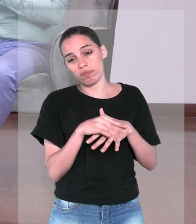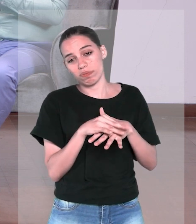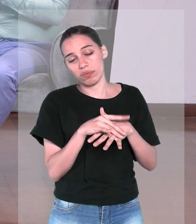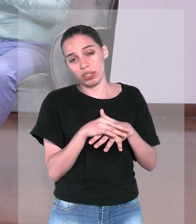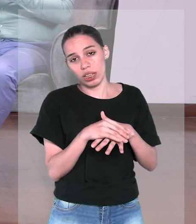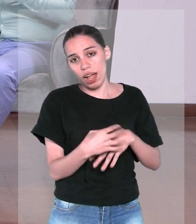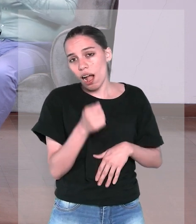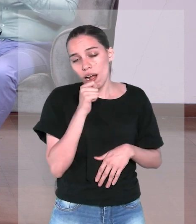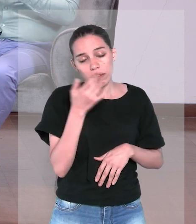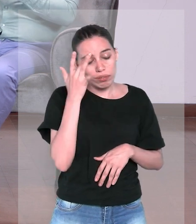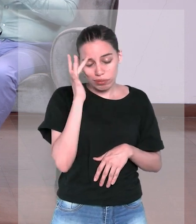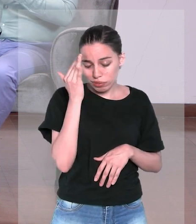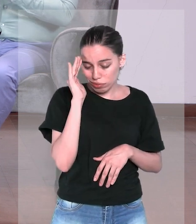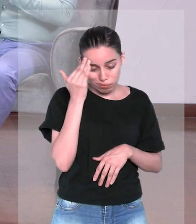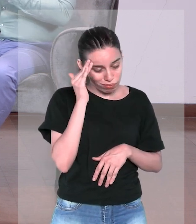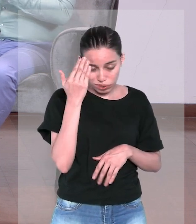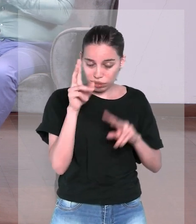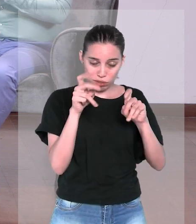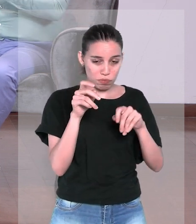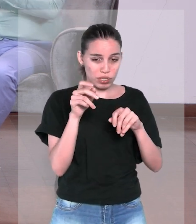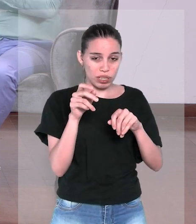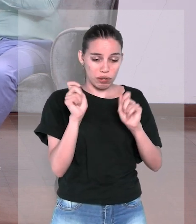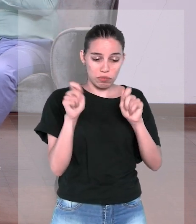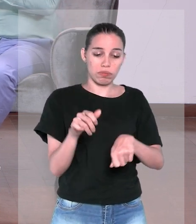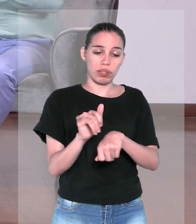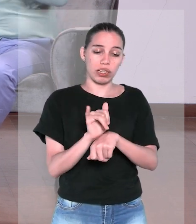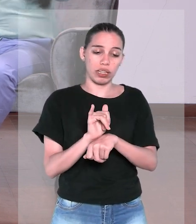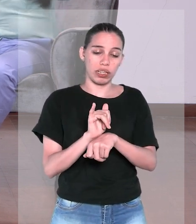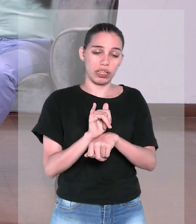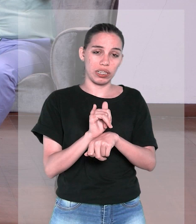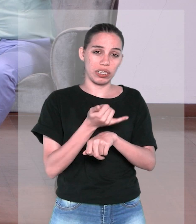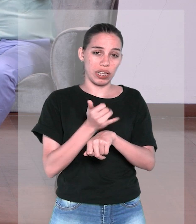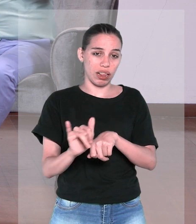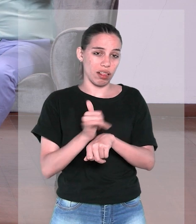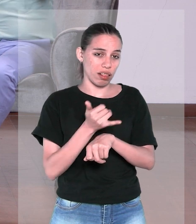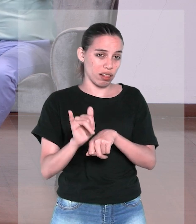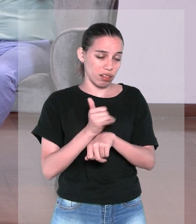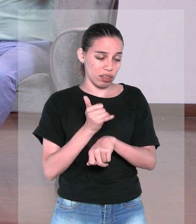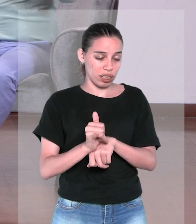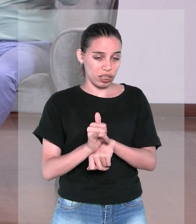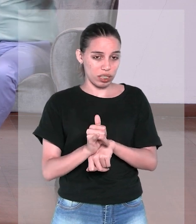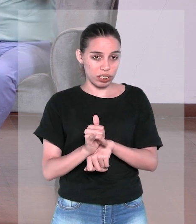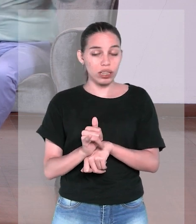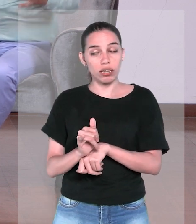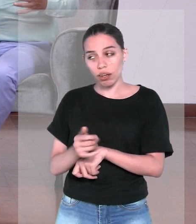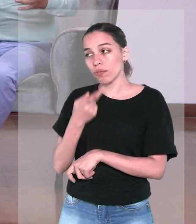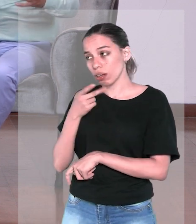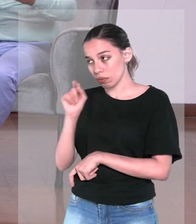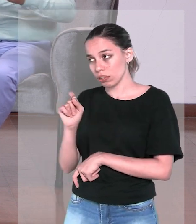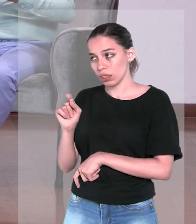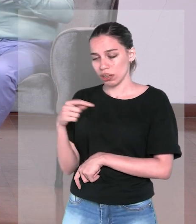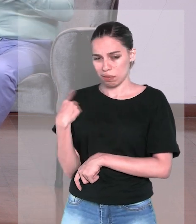digamos assim. O nosso cortisol está muito alto e a gente tem uma impressão de que vai controlar o segundo